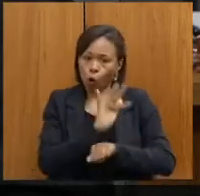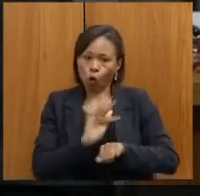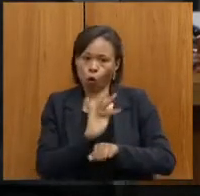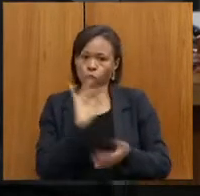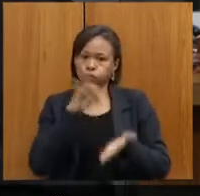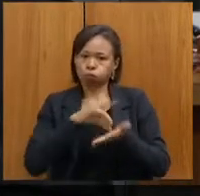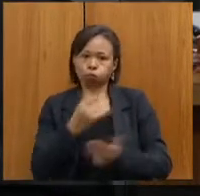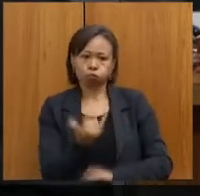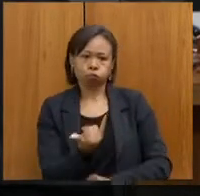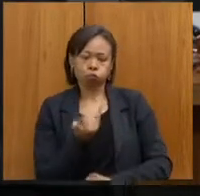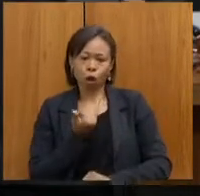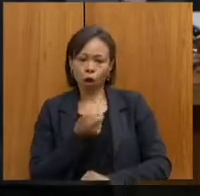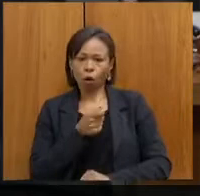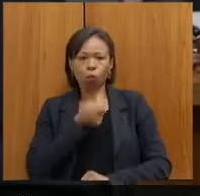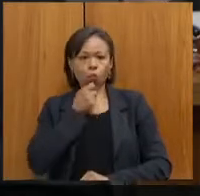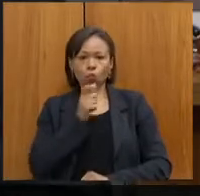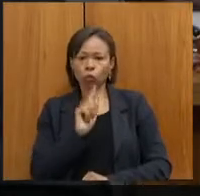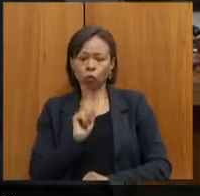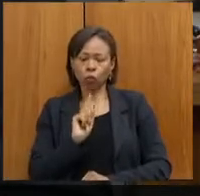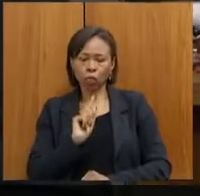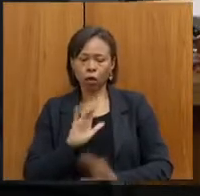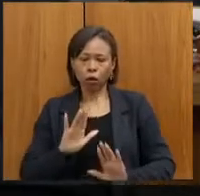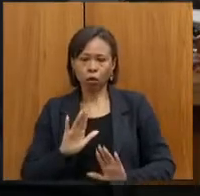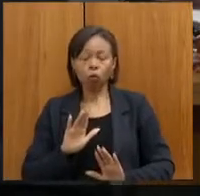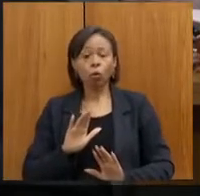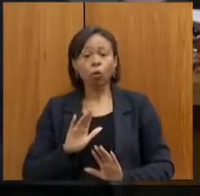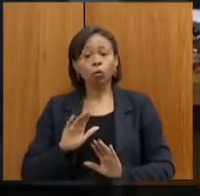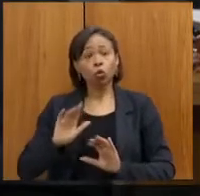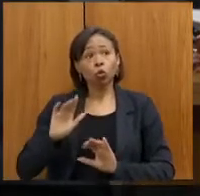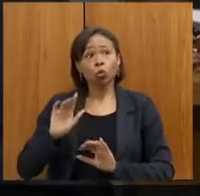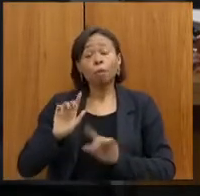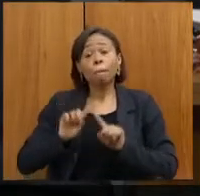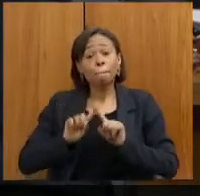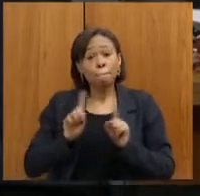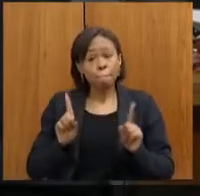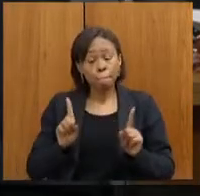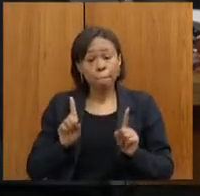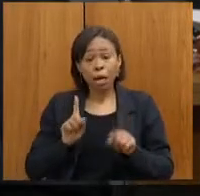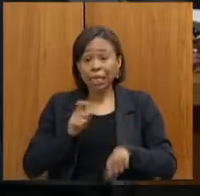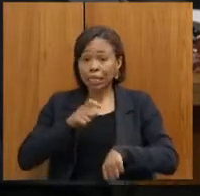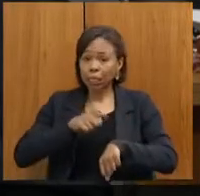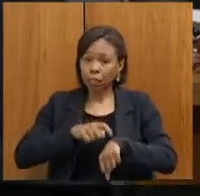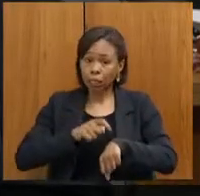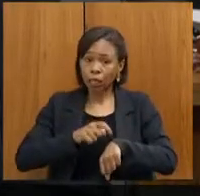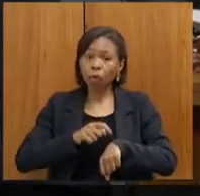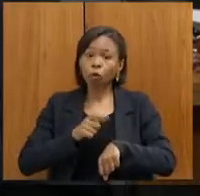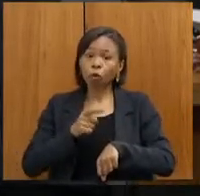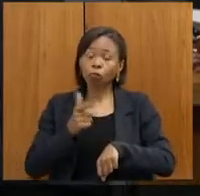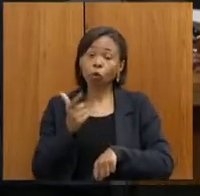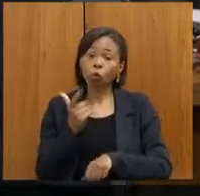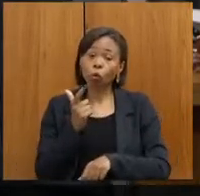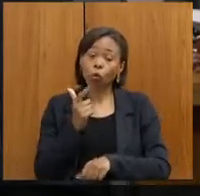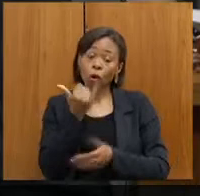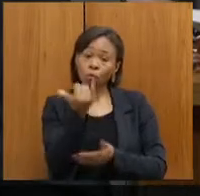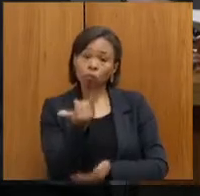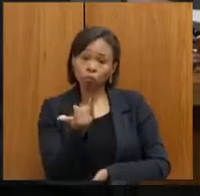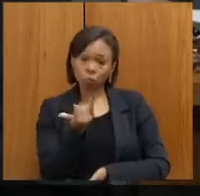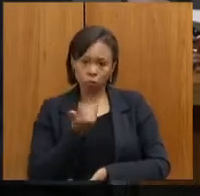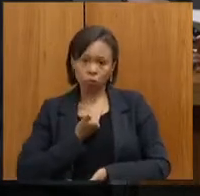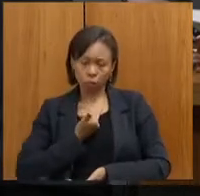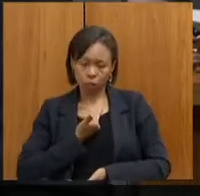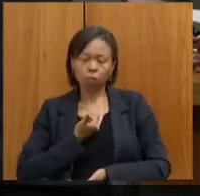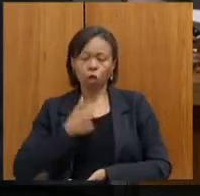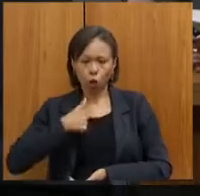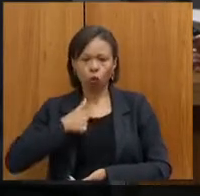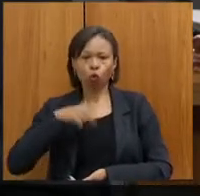recebi intimação por parte de um céu de justiça é mas tão logo sim é recebido darei